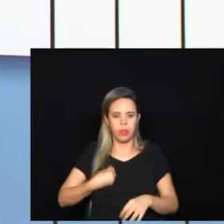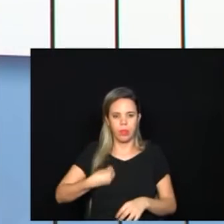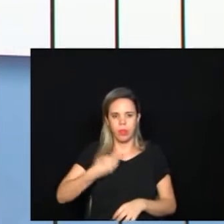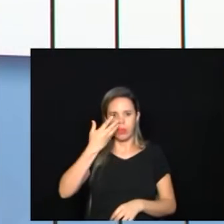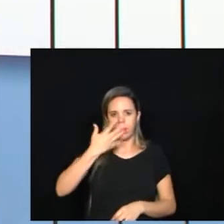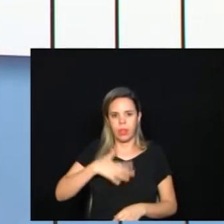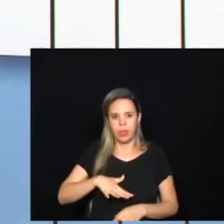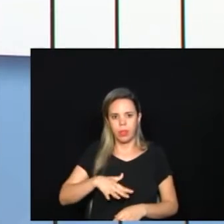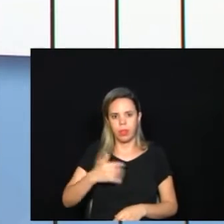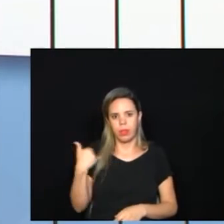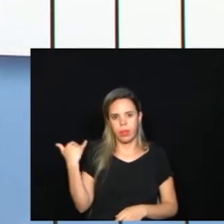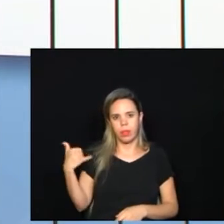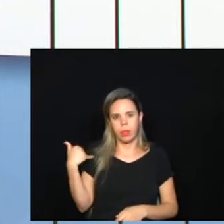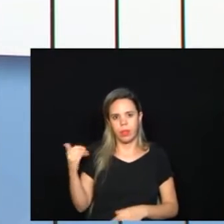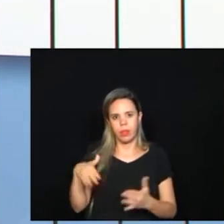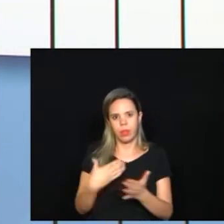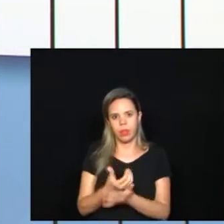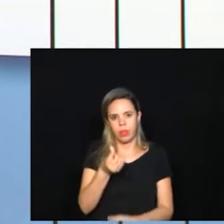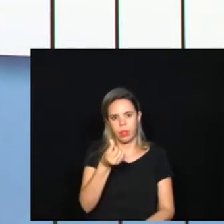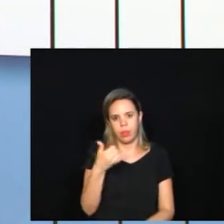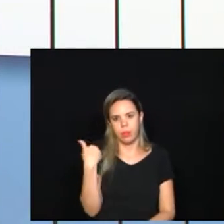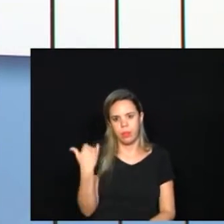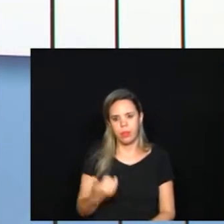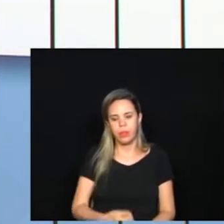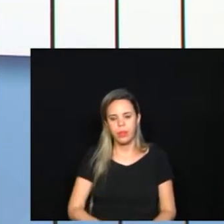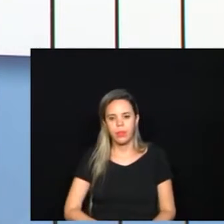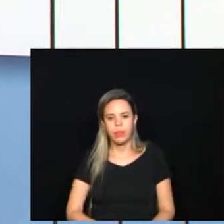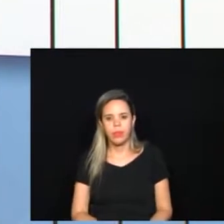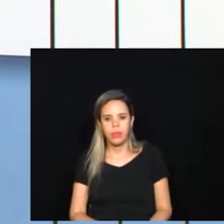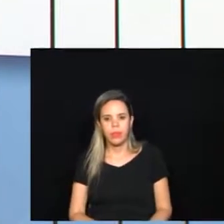as crianças com idade até 6 anos.